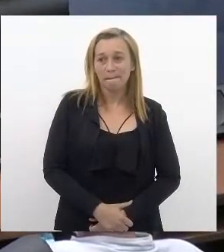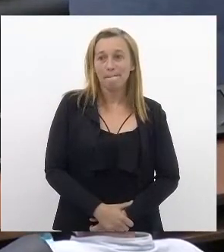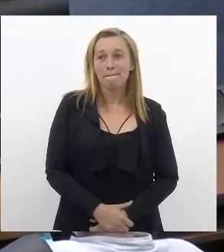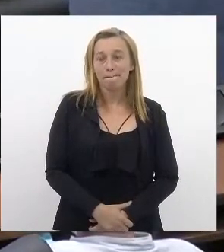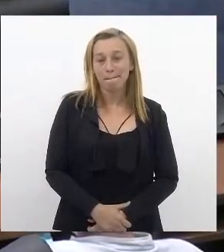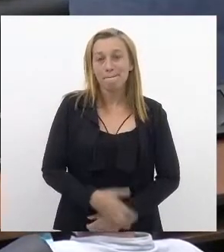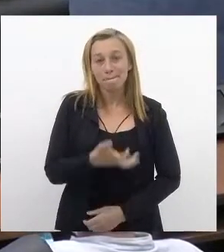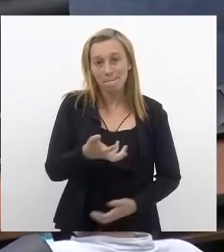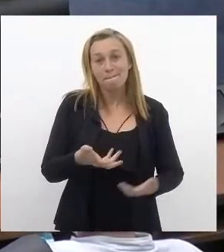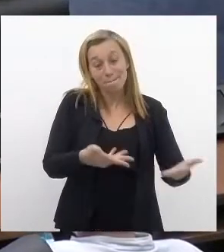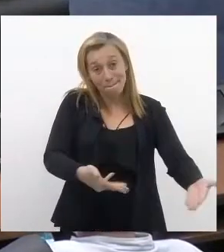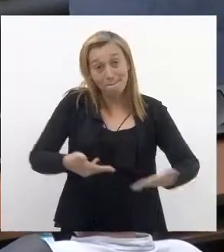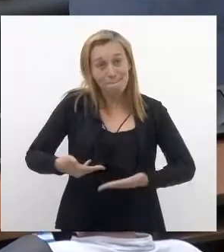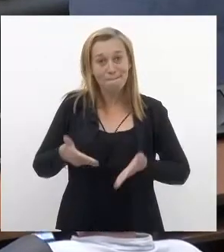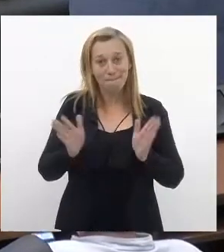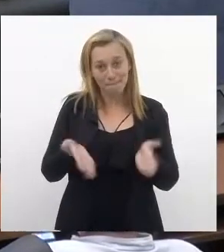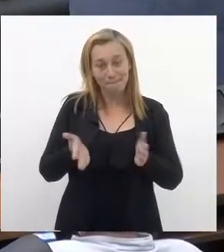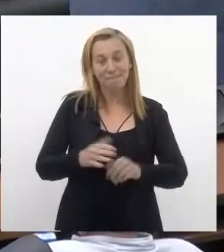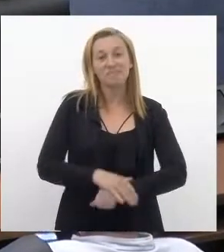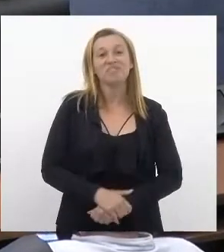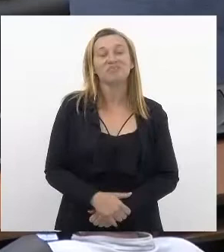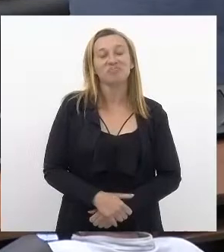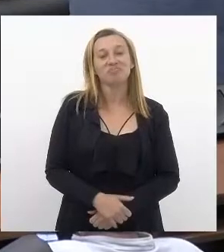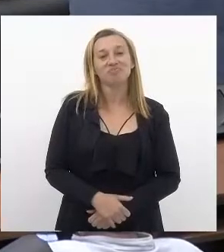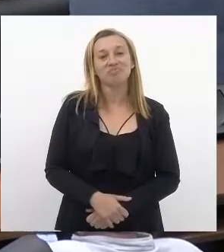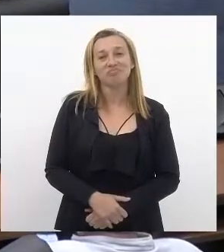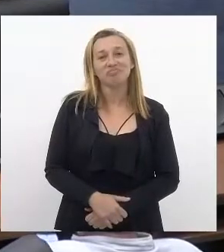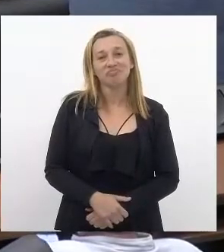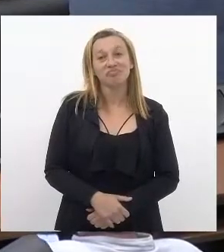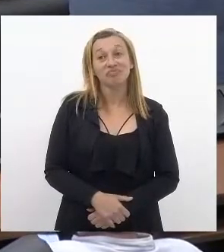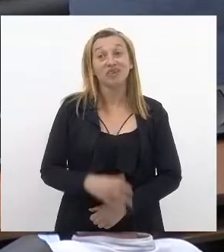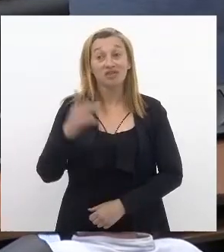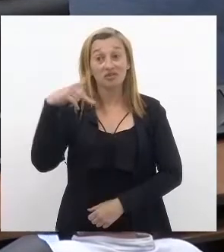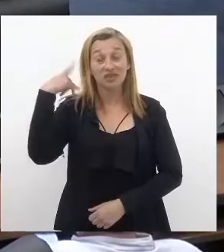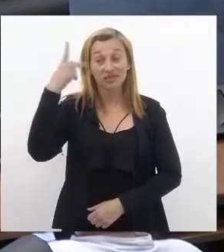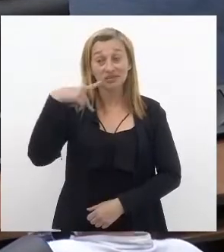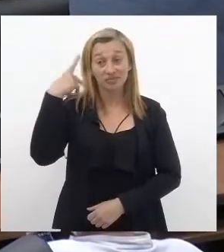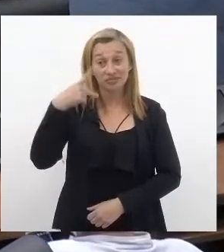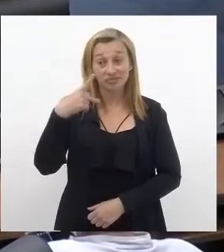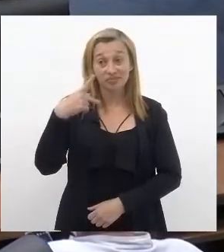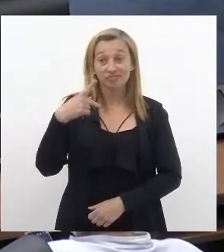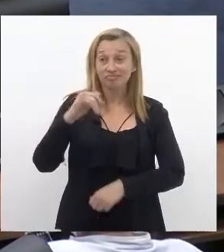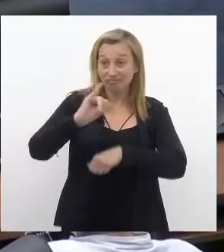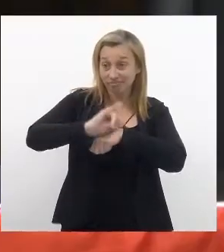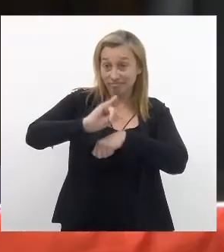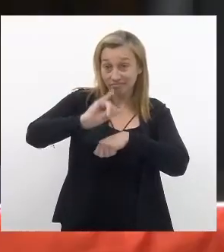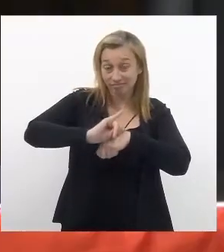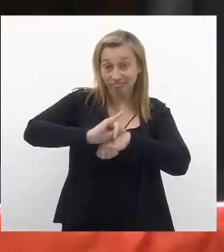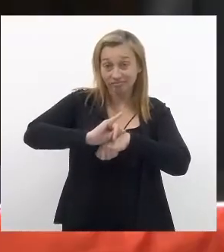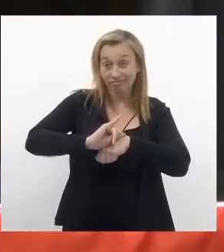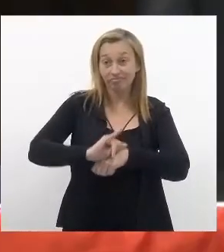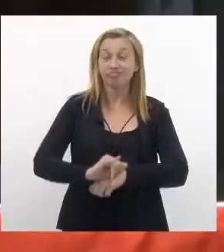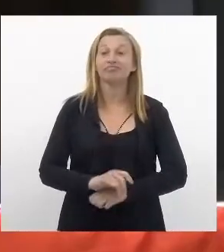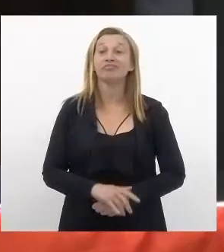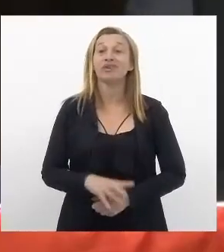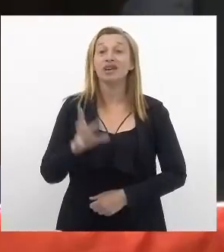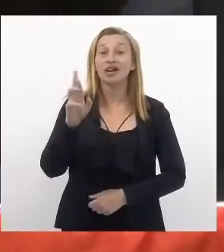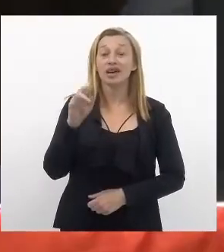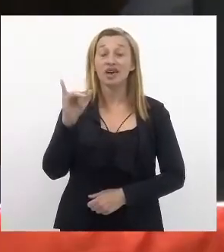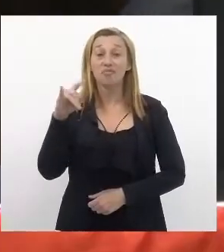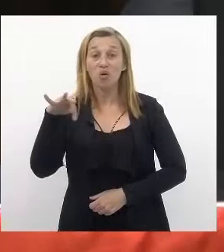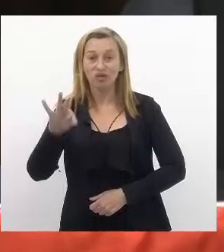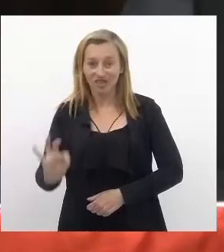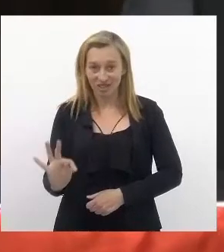Queria convidar agora o nosso vereador da capital, o